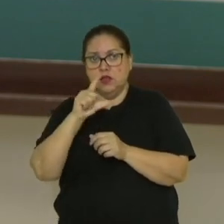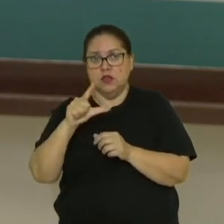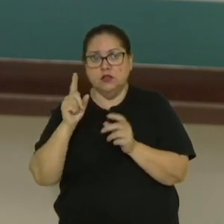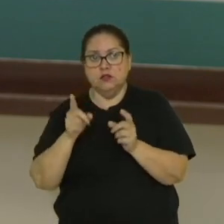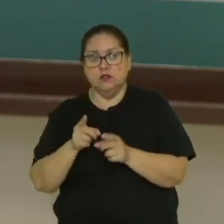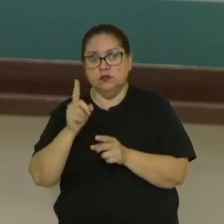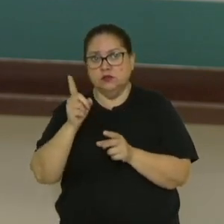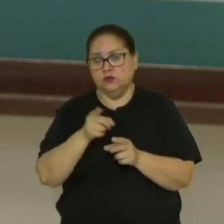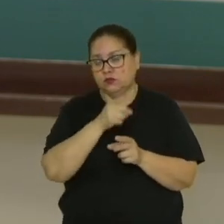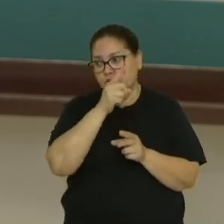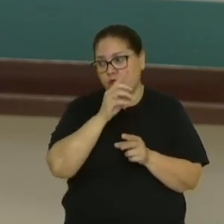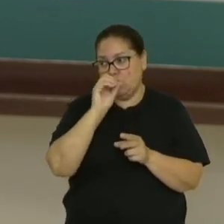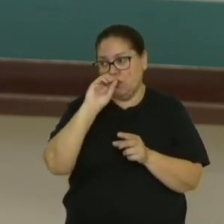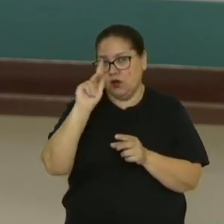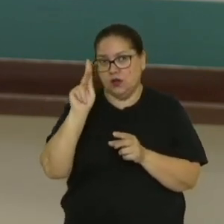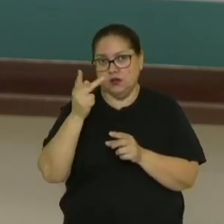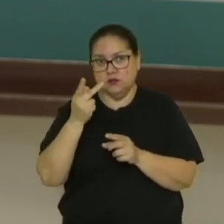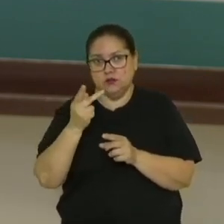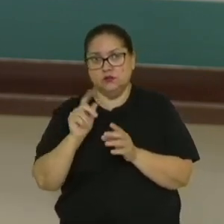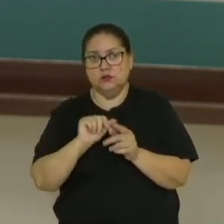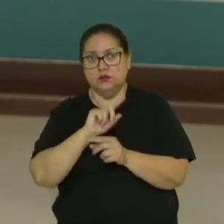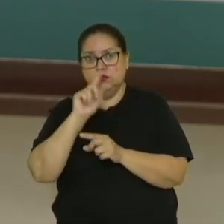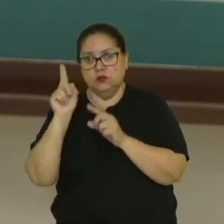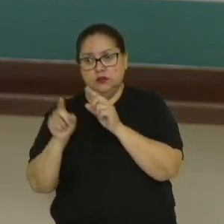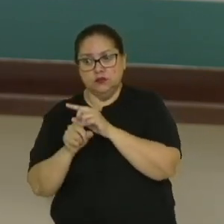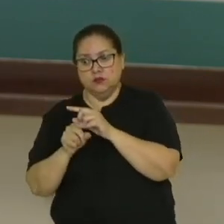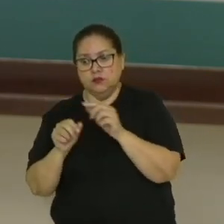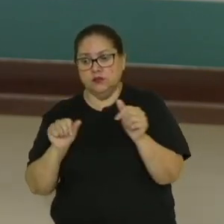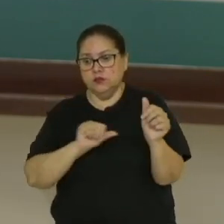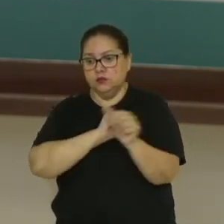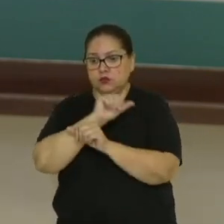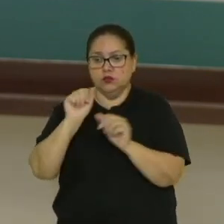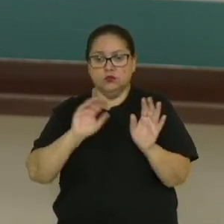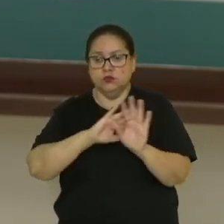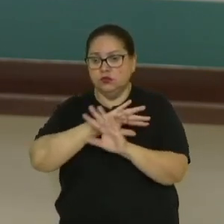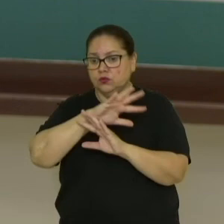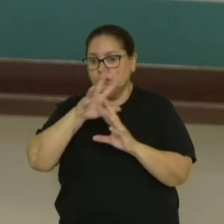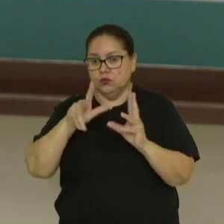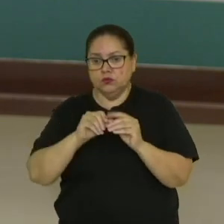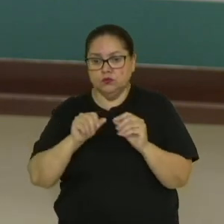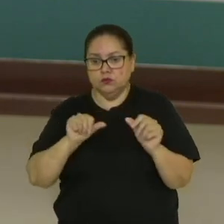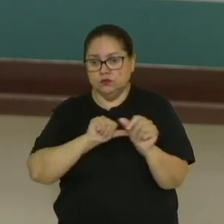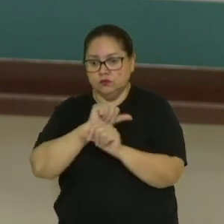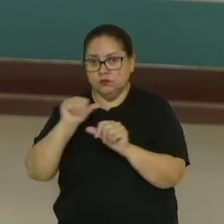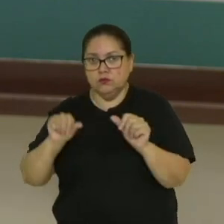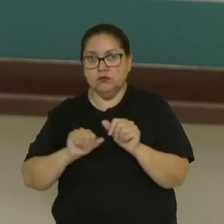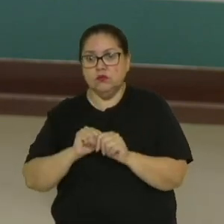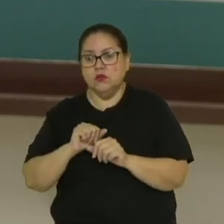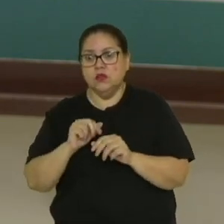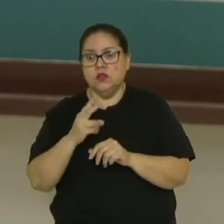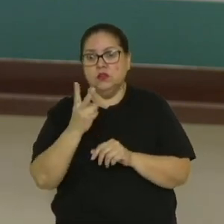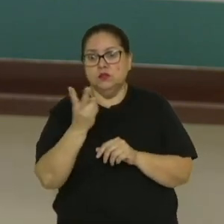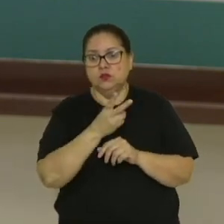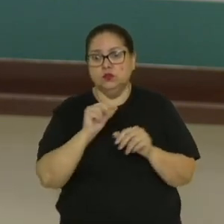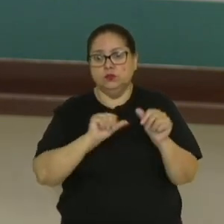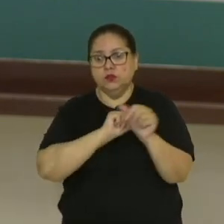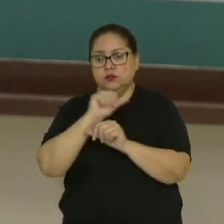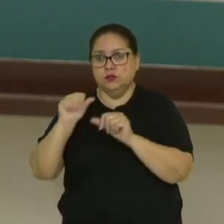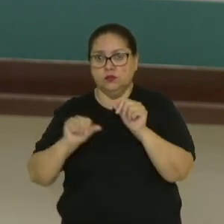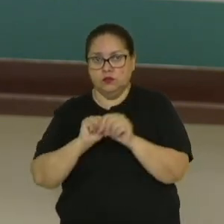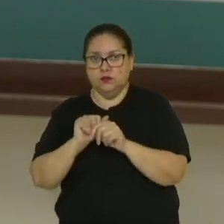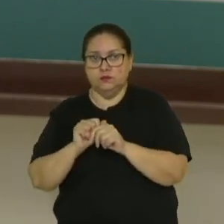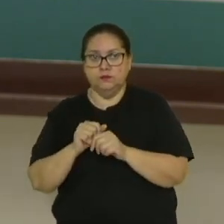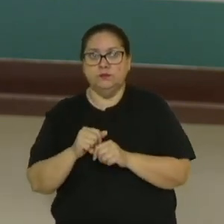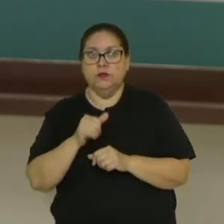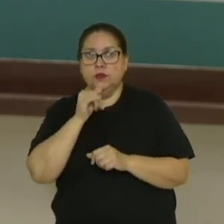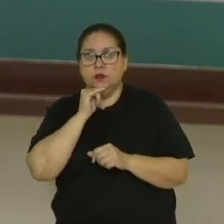estava aqui se junta com o OH lá do outro lado. E a gente tem uma troca de todo mundo, então é uma reação de dupla troca, um exemplo de dupla